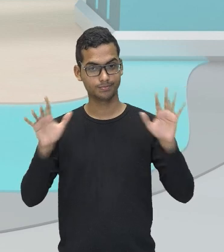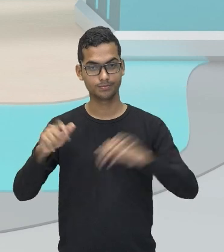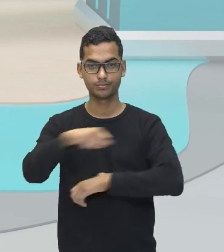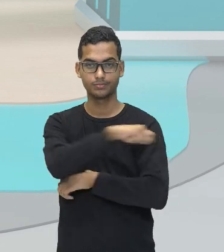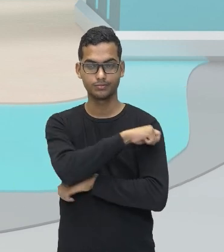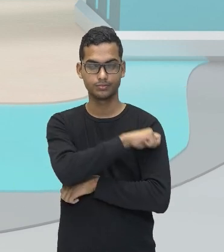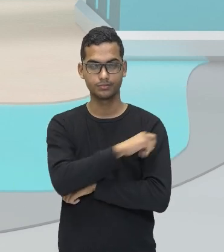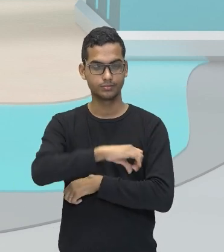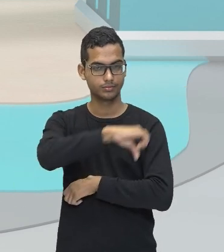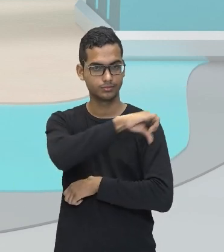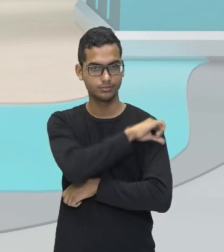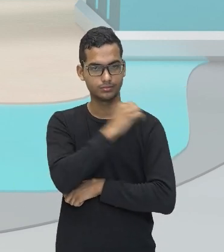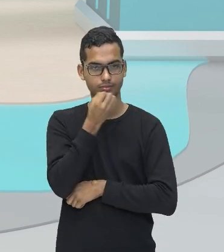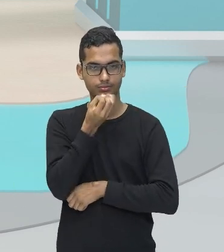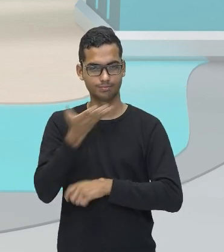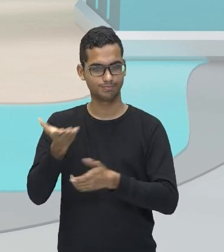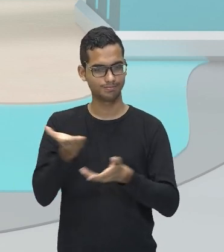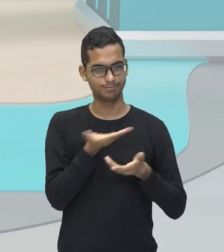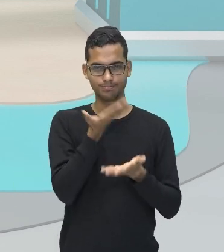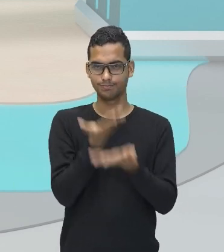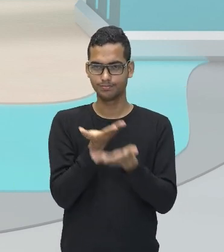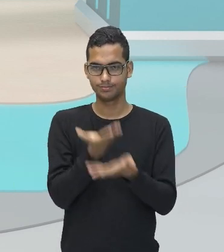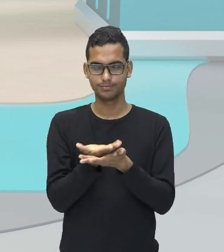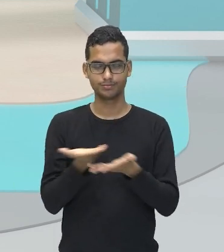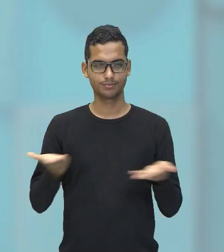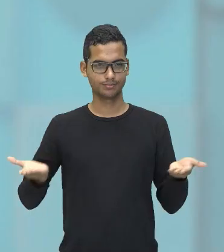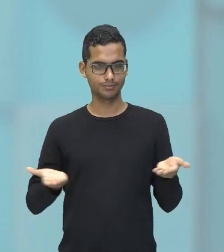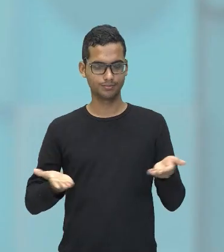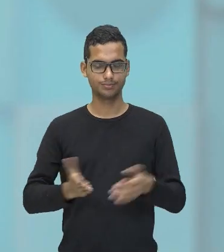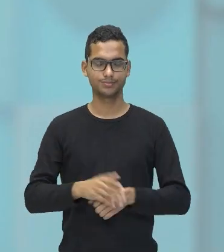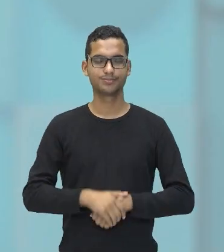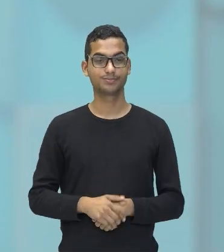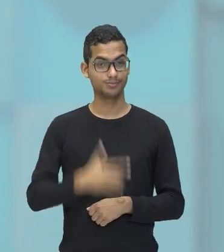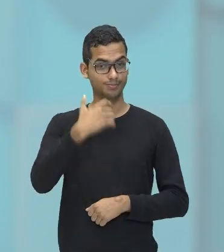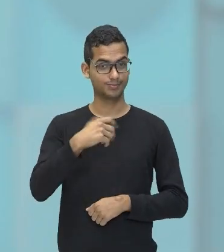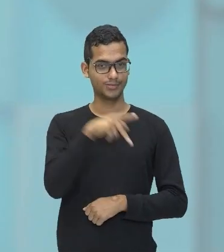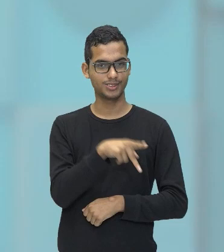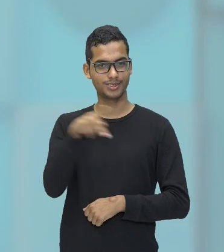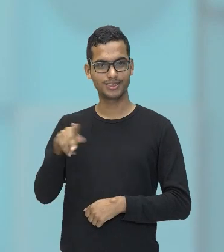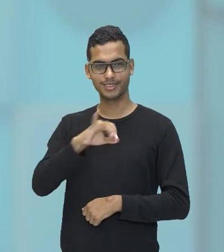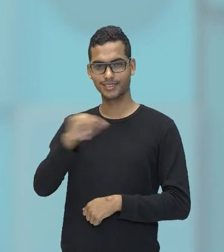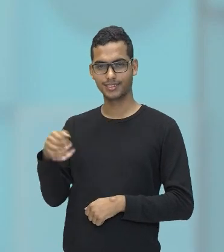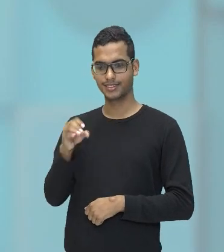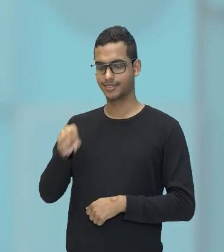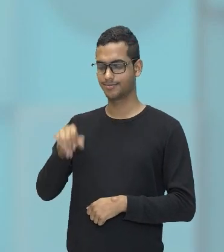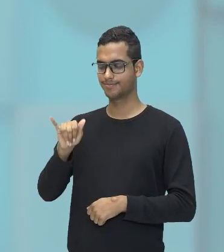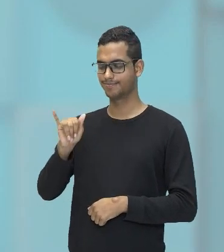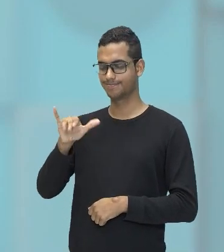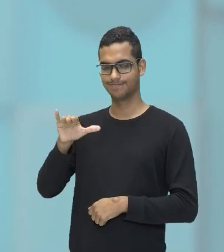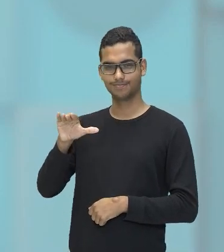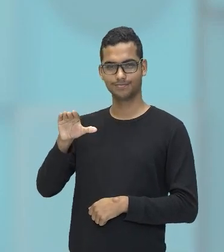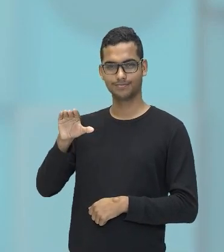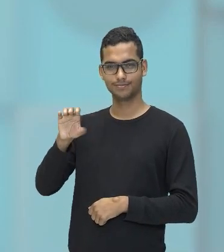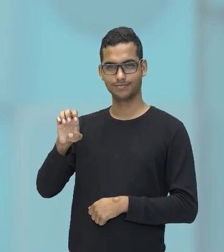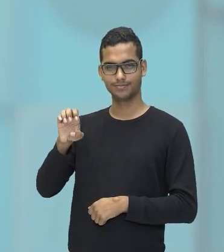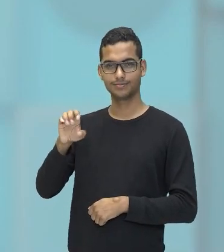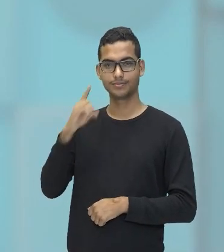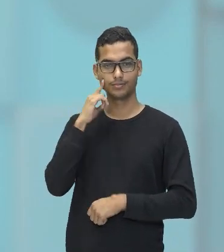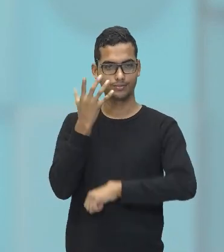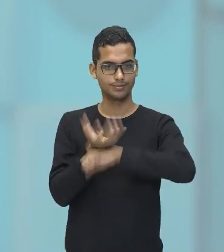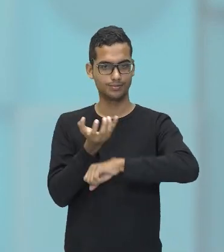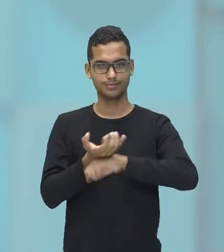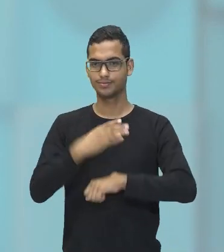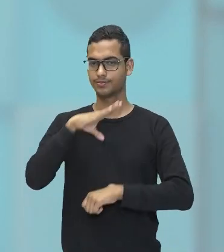estudantes do 9º ano, bem-vindos a esta aula. Eu sou a professora Joyce Martins, do componente curricular de